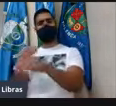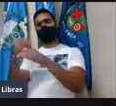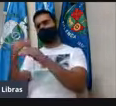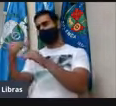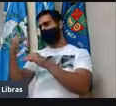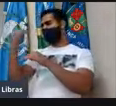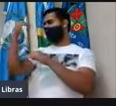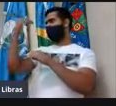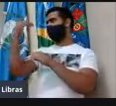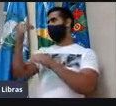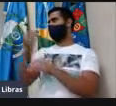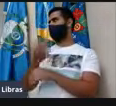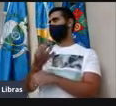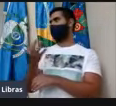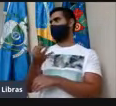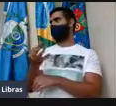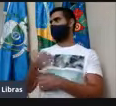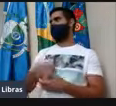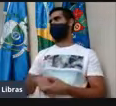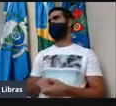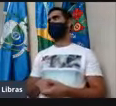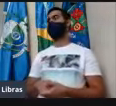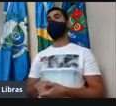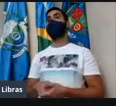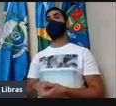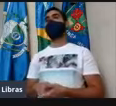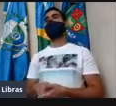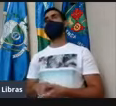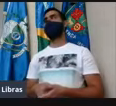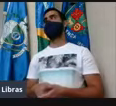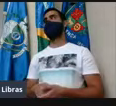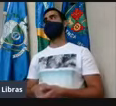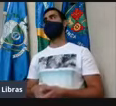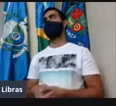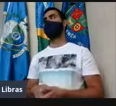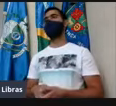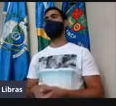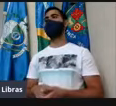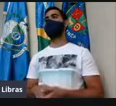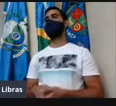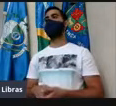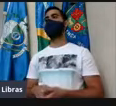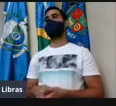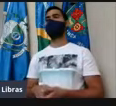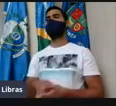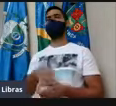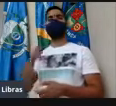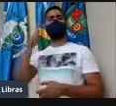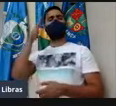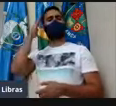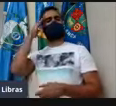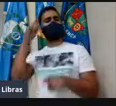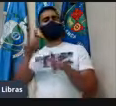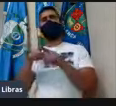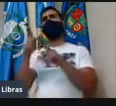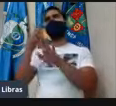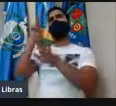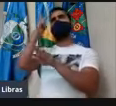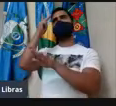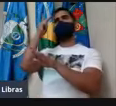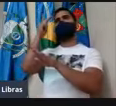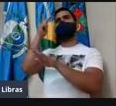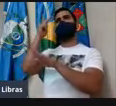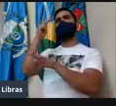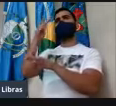assim de excelência. E essa visão, de certa forma, como a gente sabe aí pelos livros de histórias, né, isso